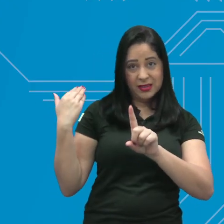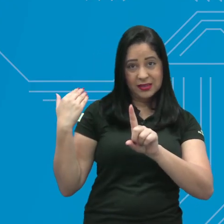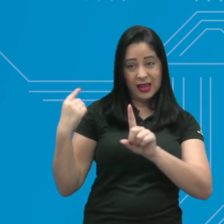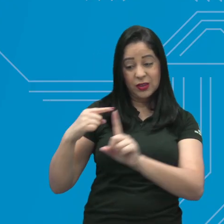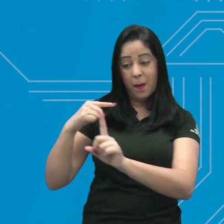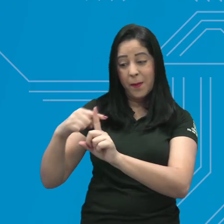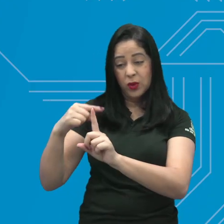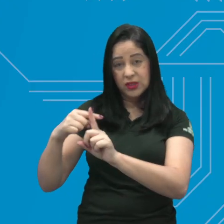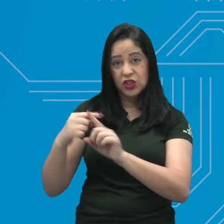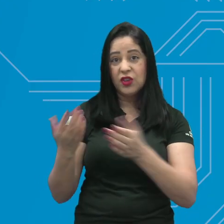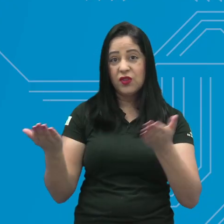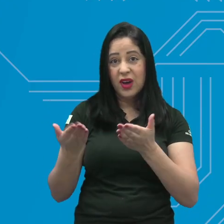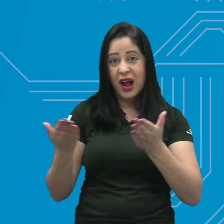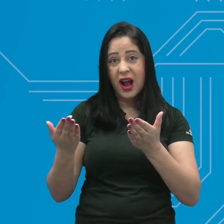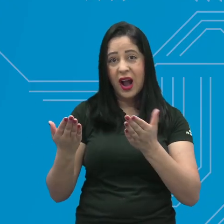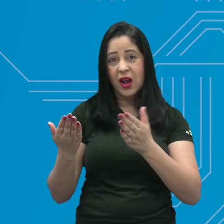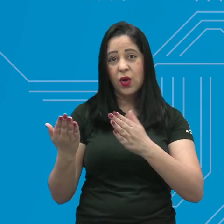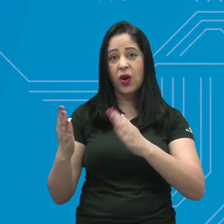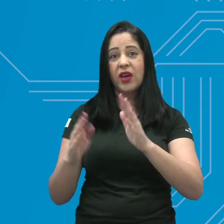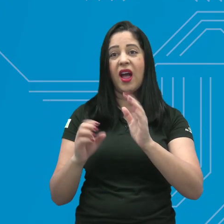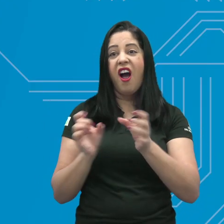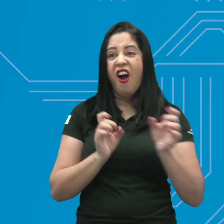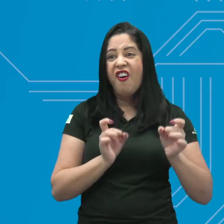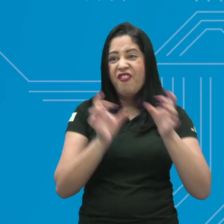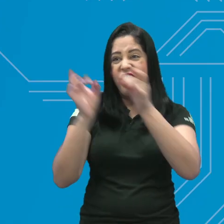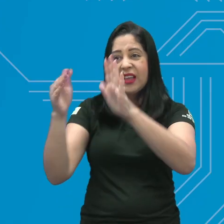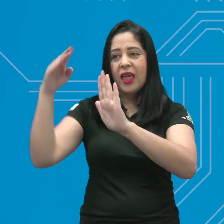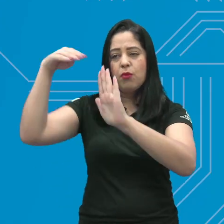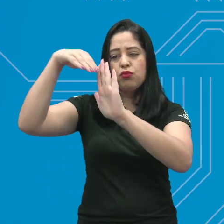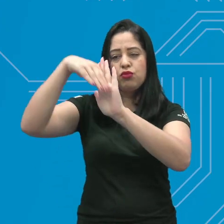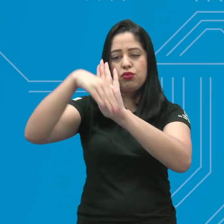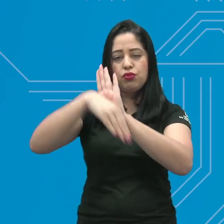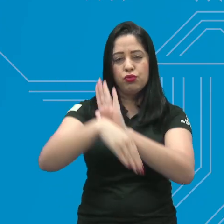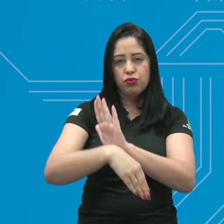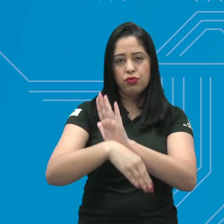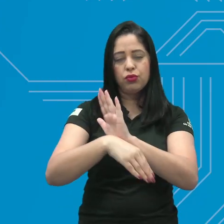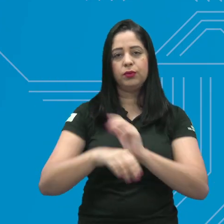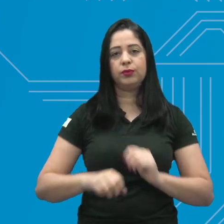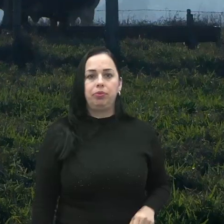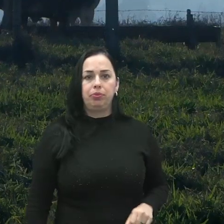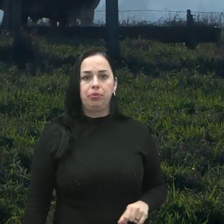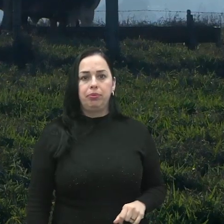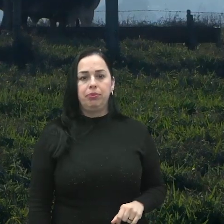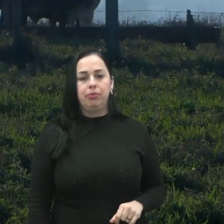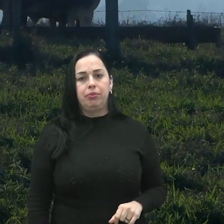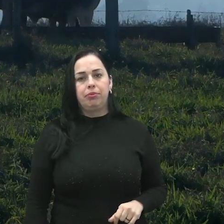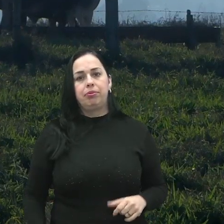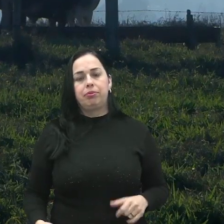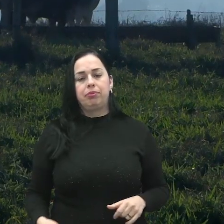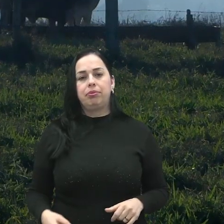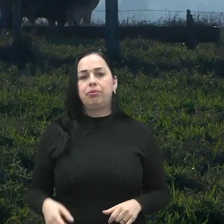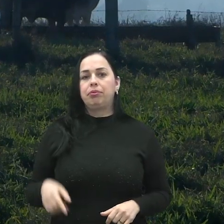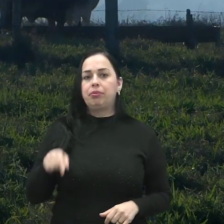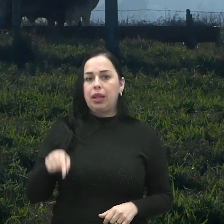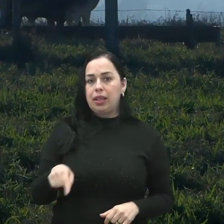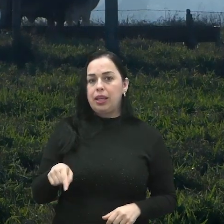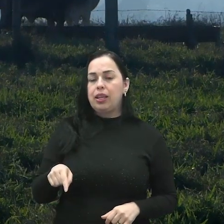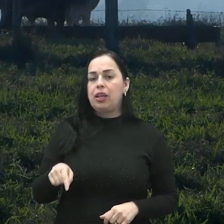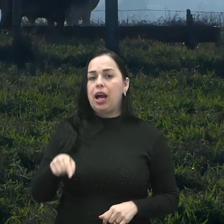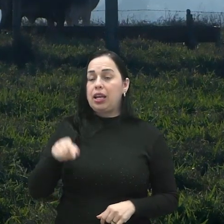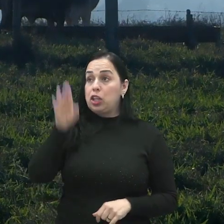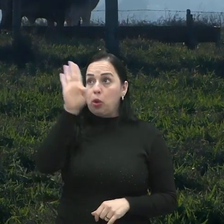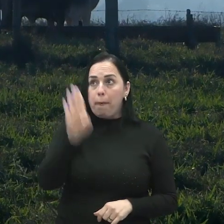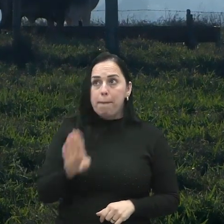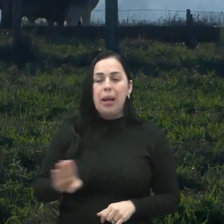resultados positivos, agora pode enfrentar um período de queda nas exportações. Os produtores brasileiros de